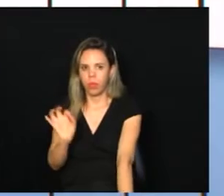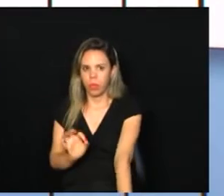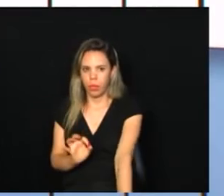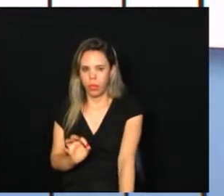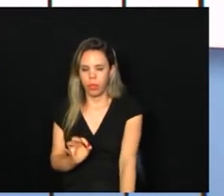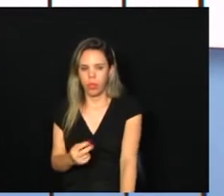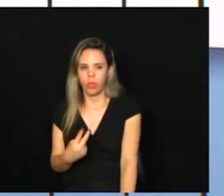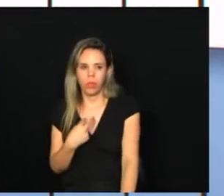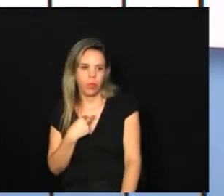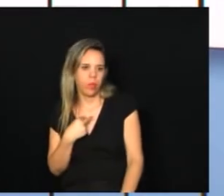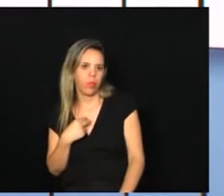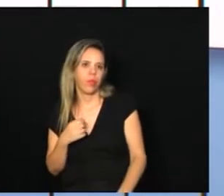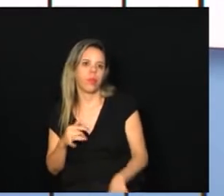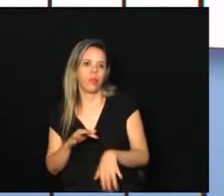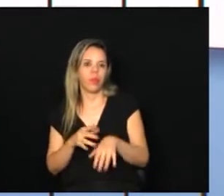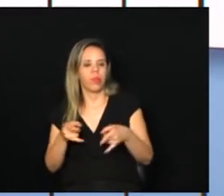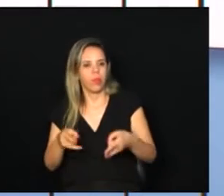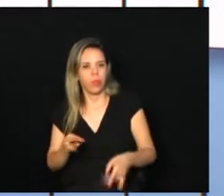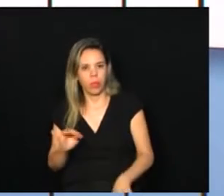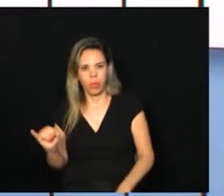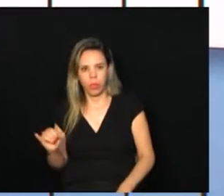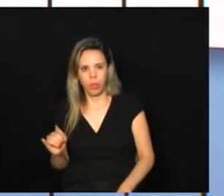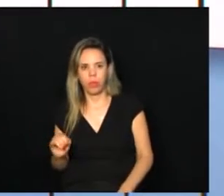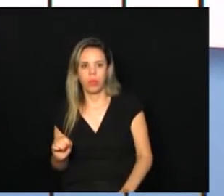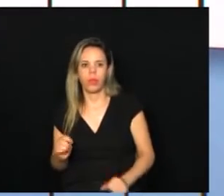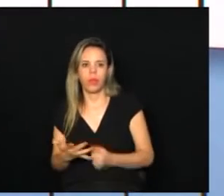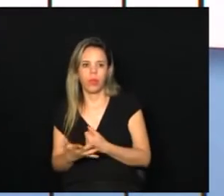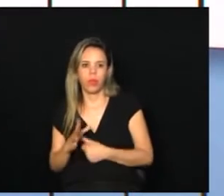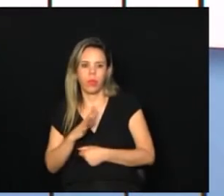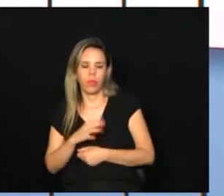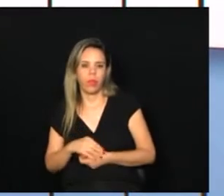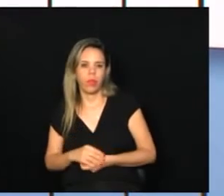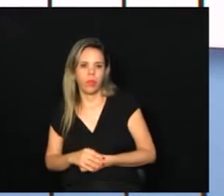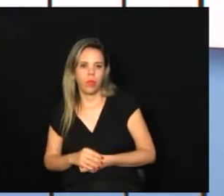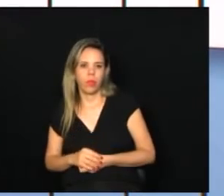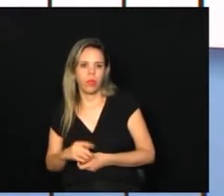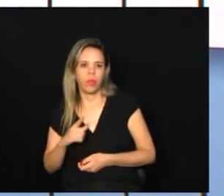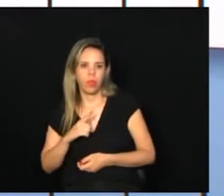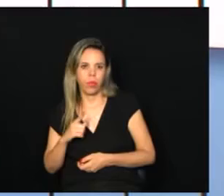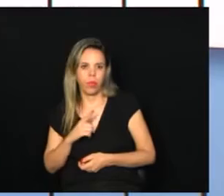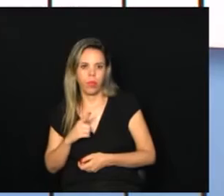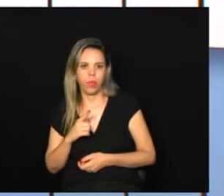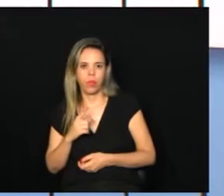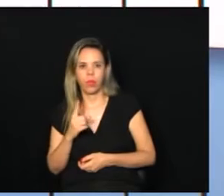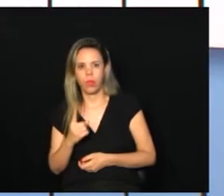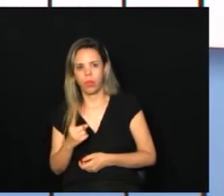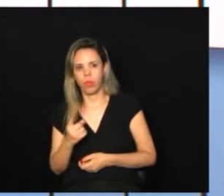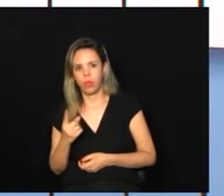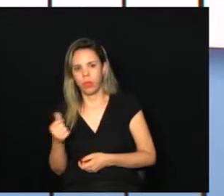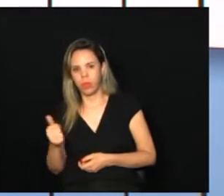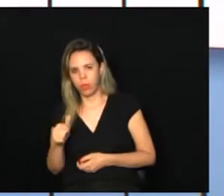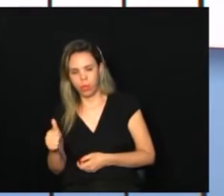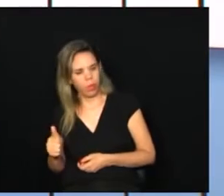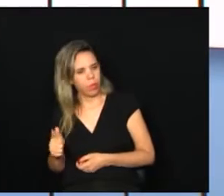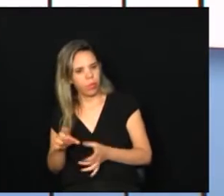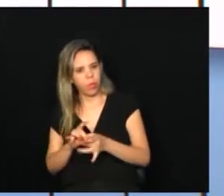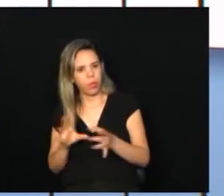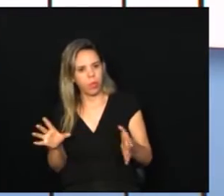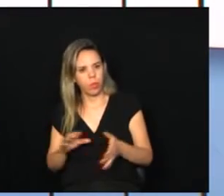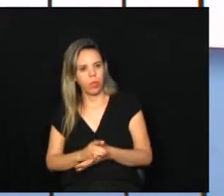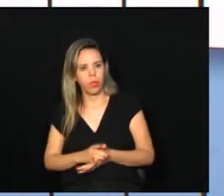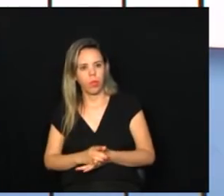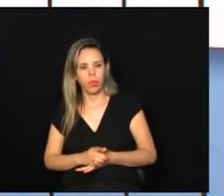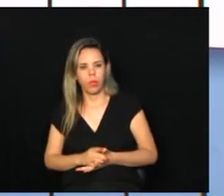63,25% da ocupação dos leitos de UTI Covid disponíveis na cidade. Tínhamos 111 leitos livres